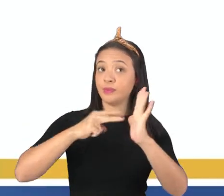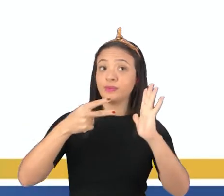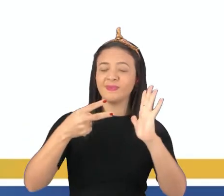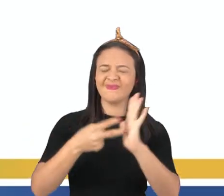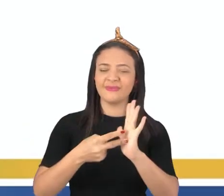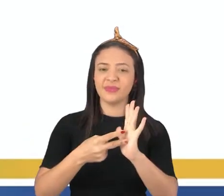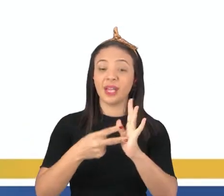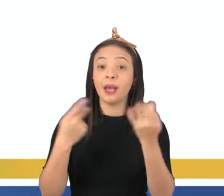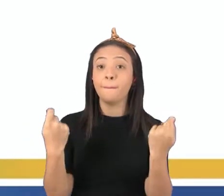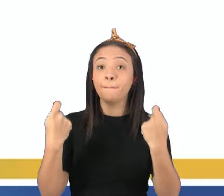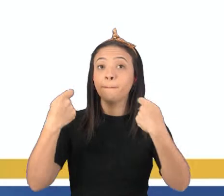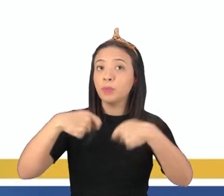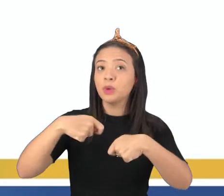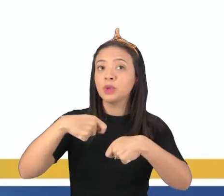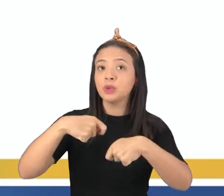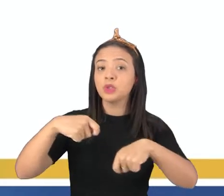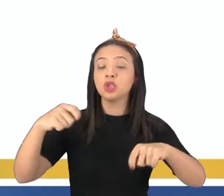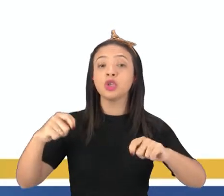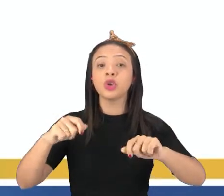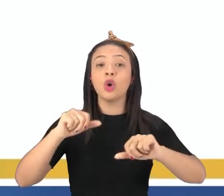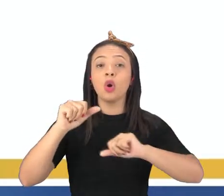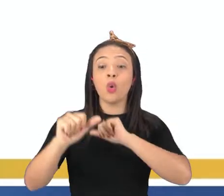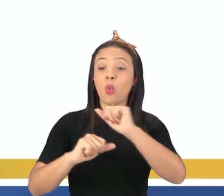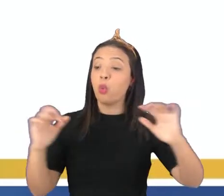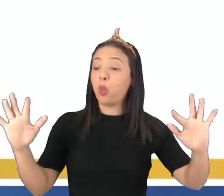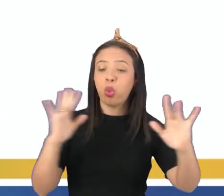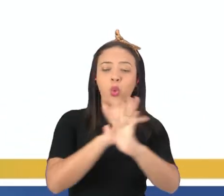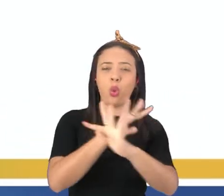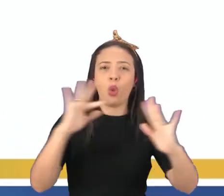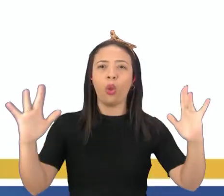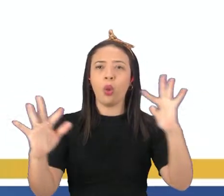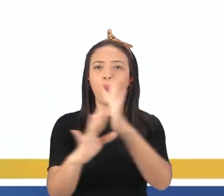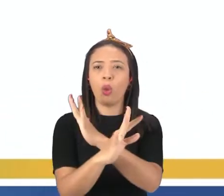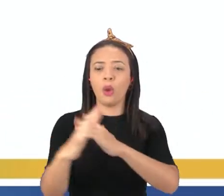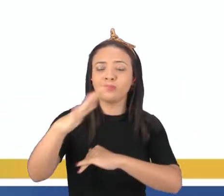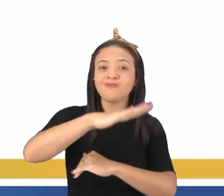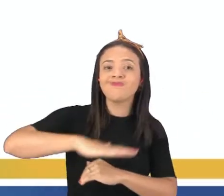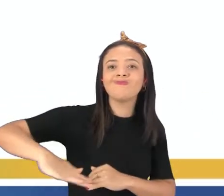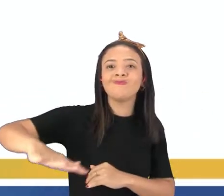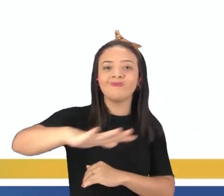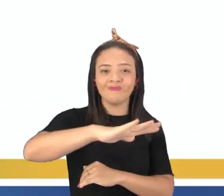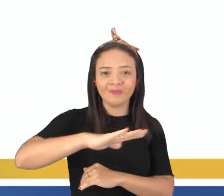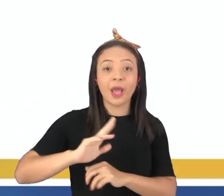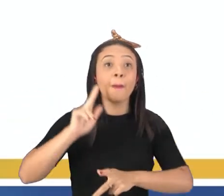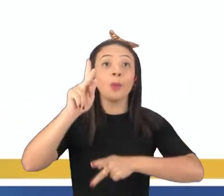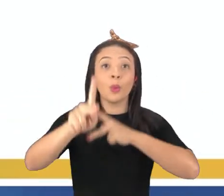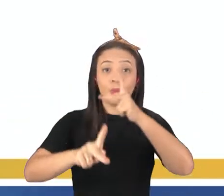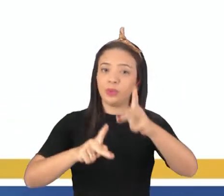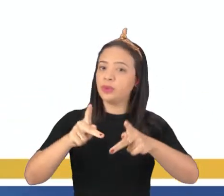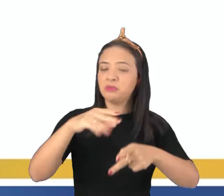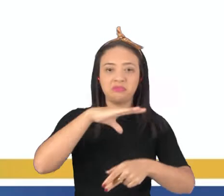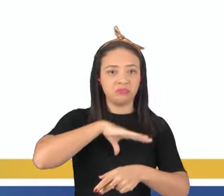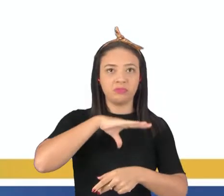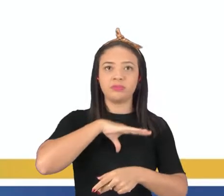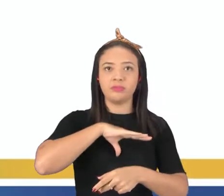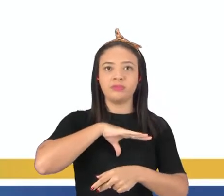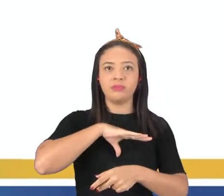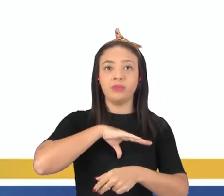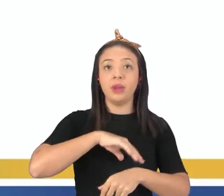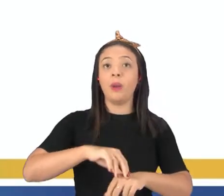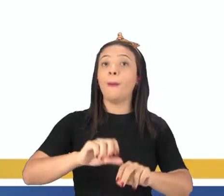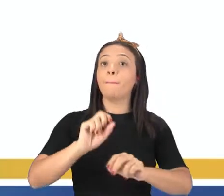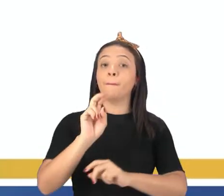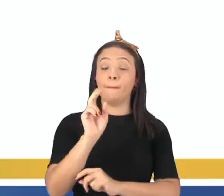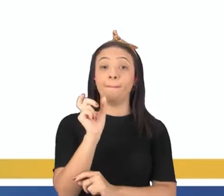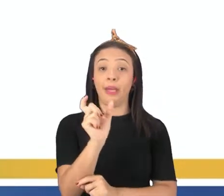às condições de deslocamento da população no espaço geográfico das cidades. O termo